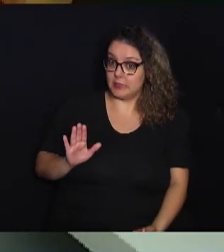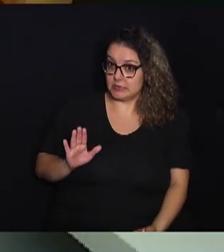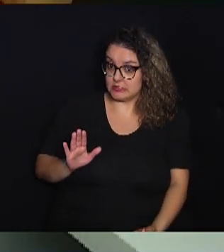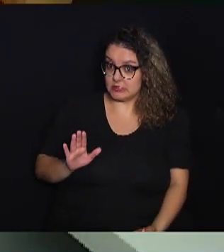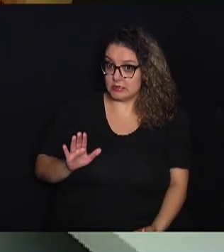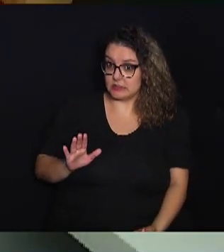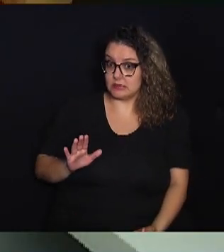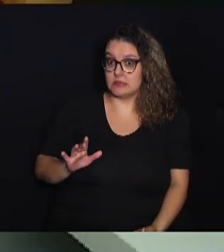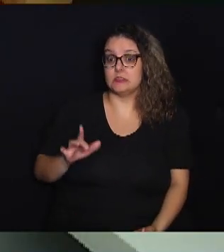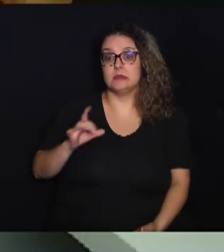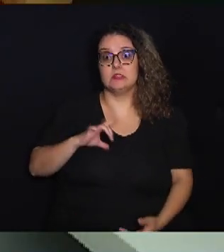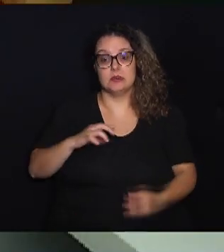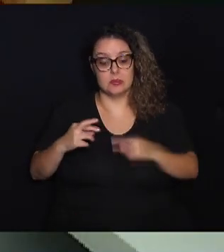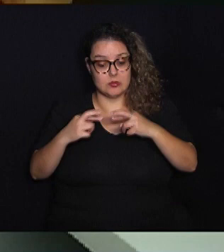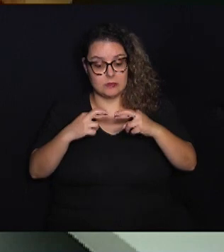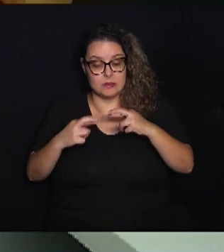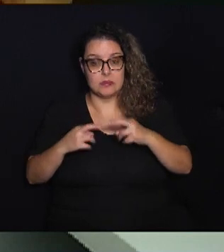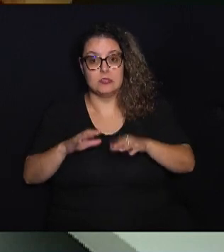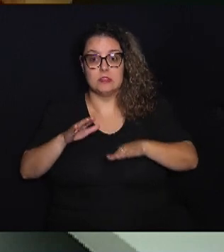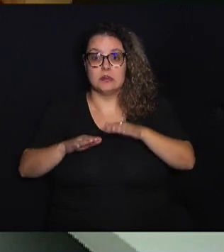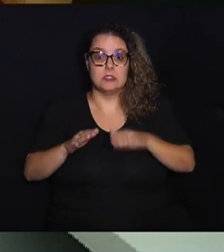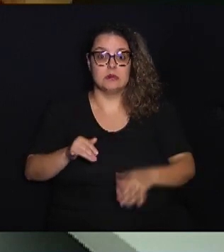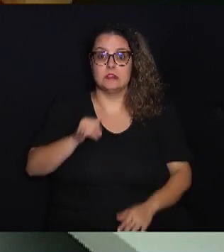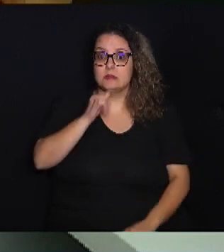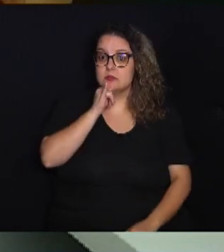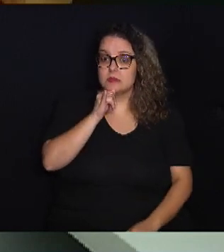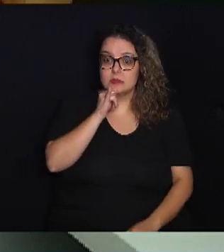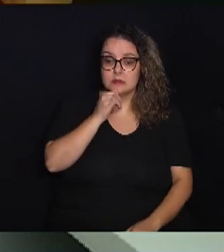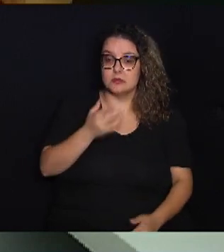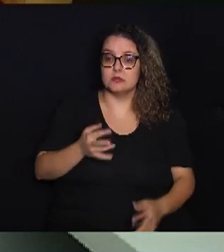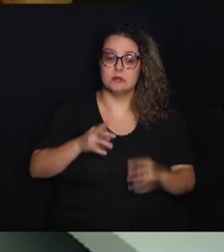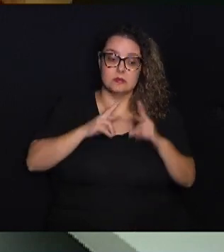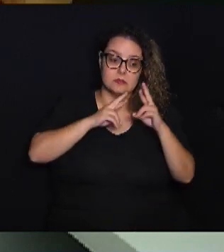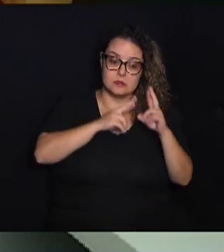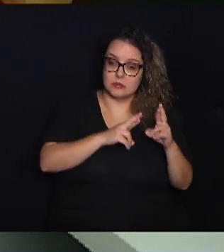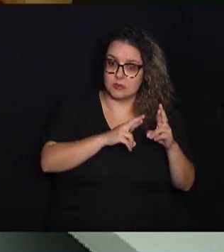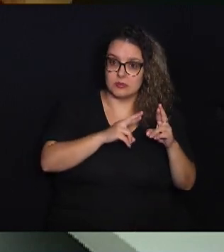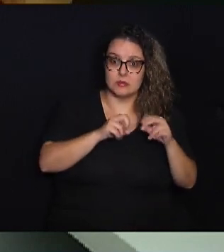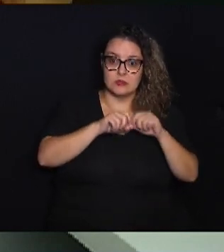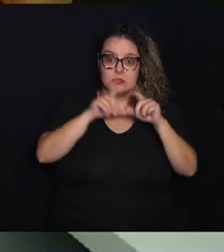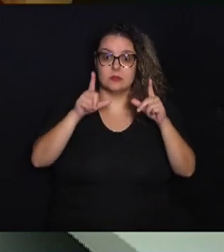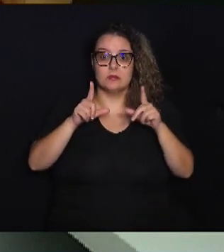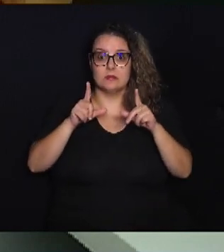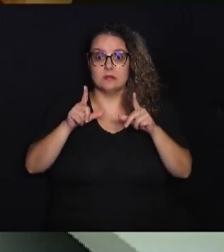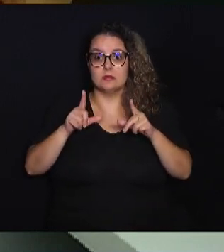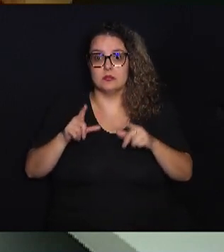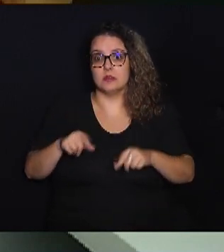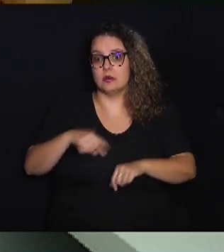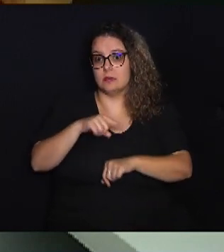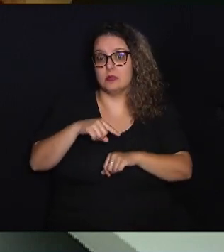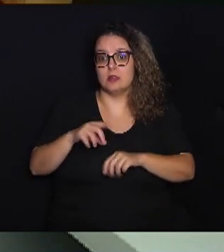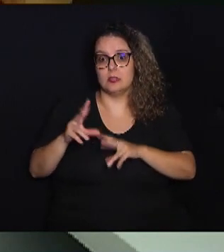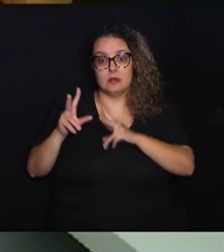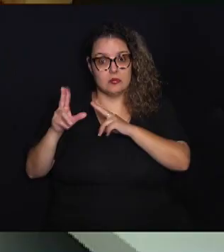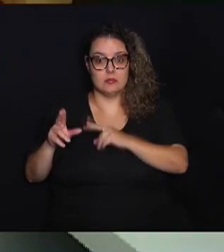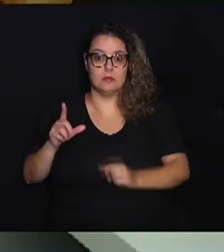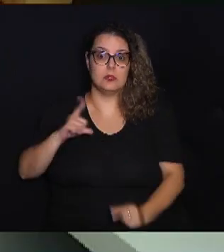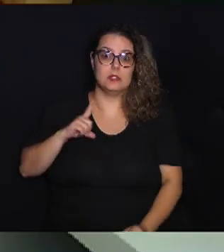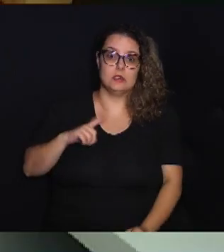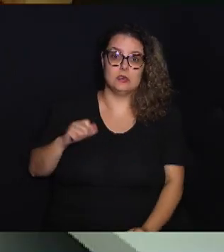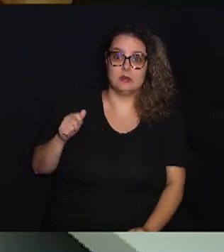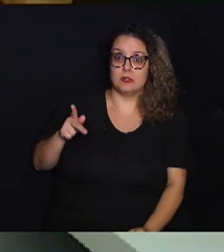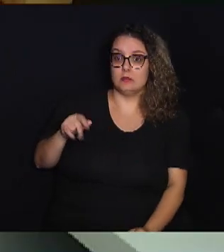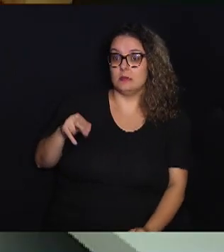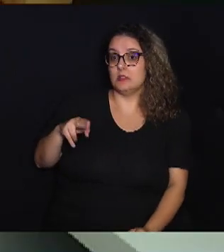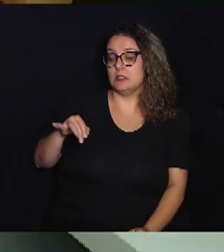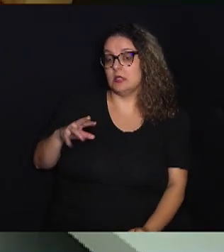que ser investigado, porque às vezes a pessoa está, por exemplo, cochilando de dia para compensar uma noite de sono porque ela teve apneia e dormiu mal.